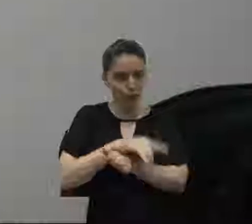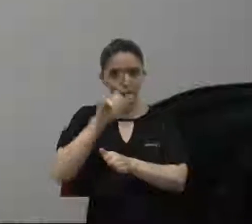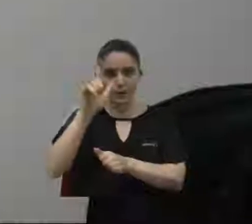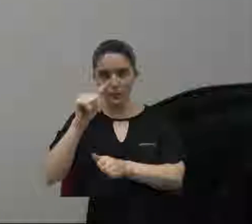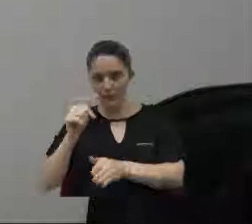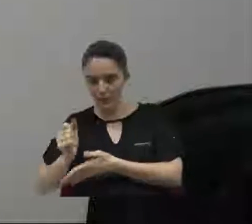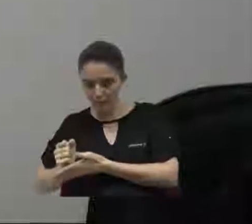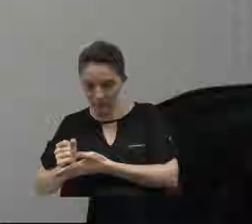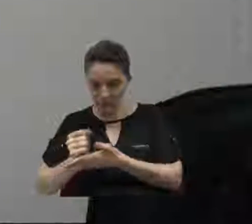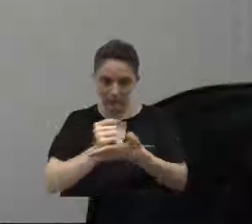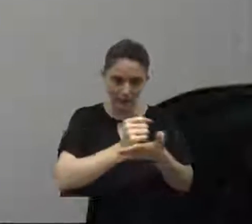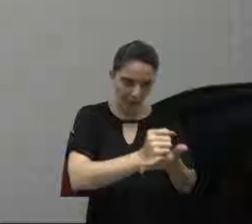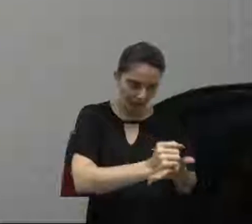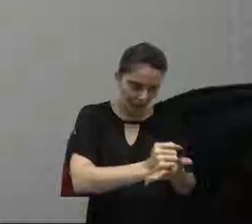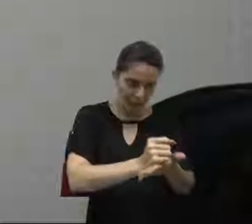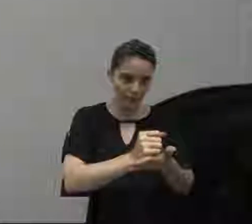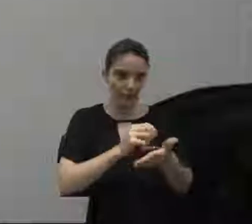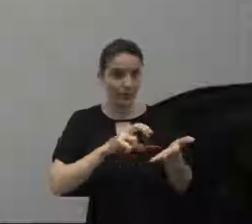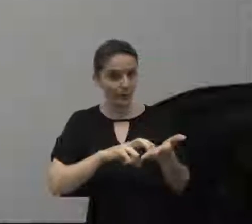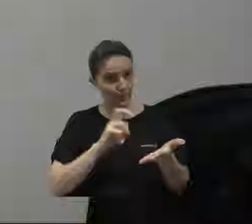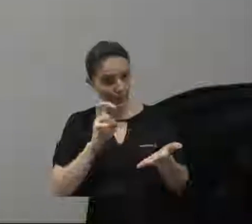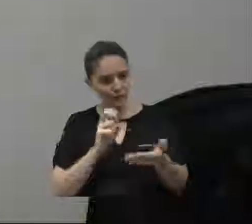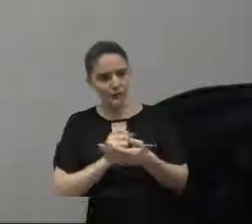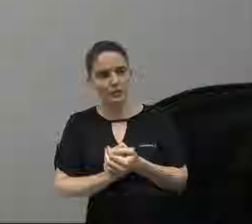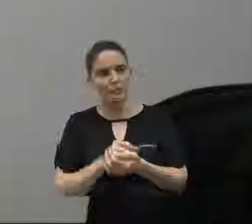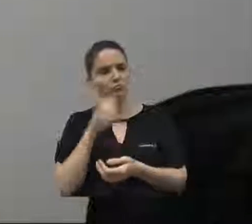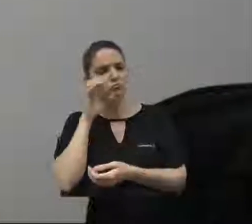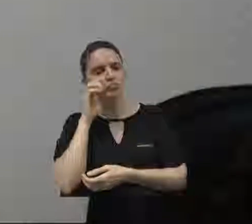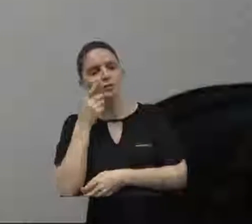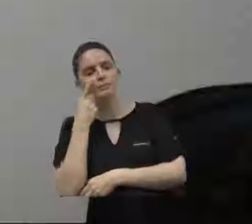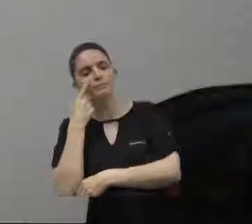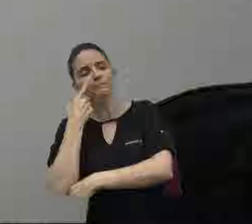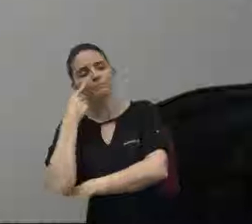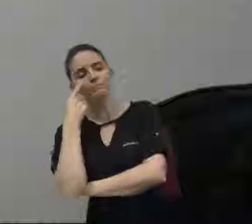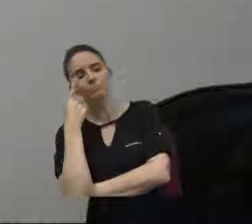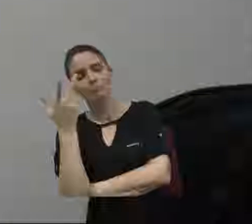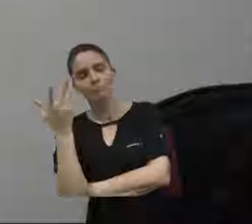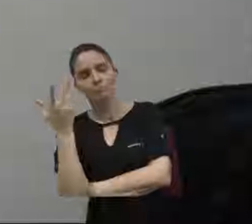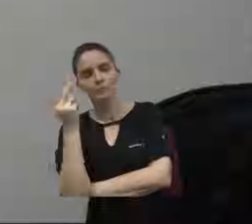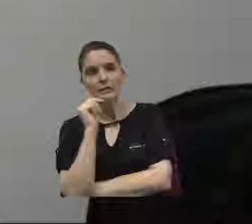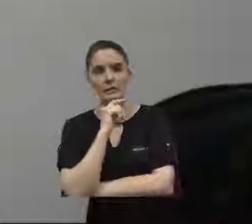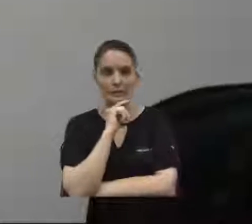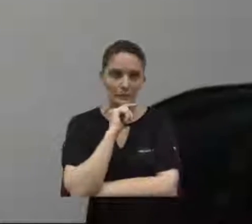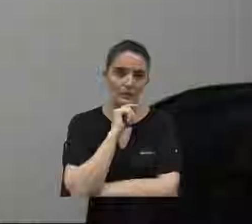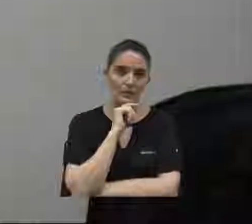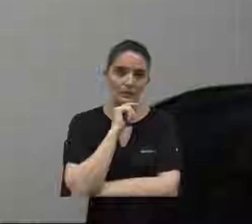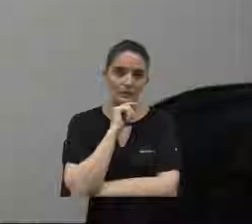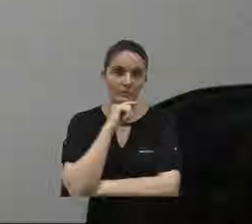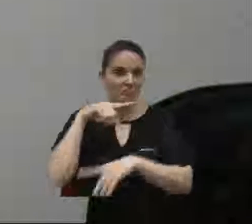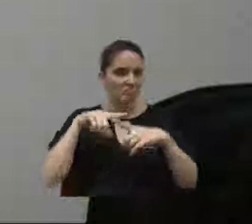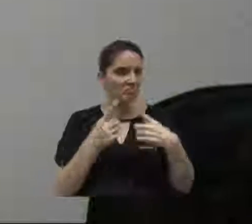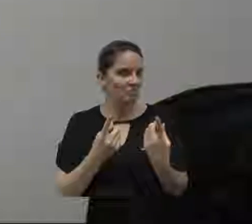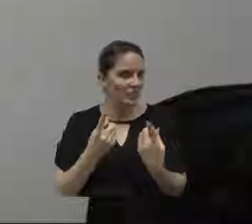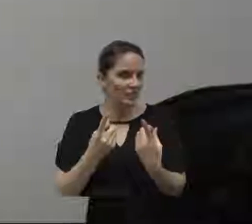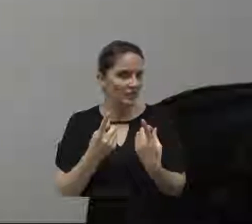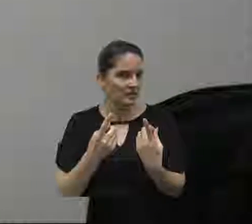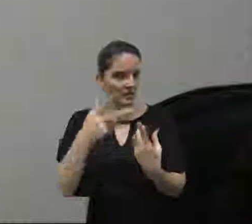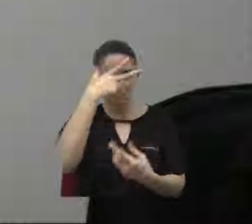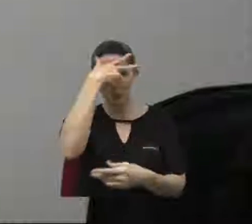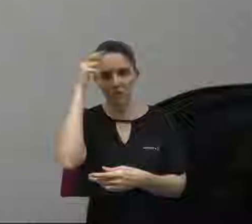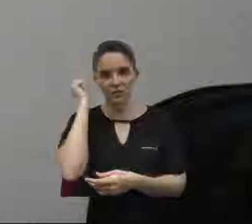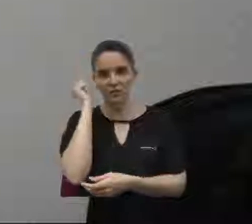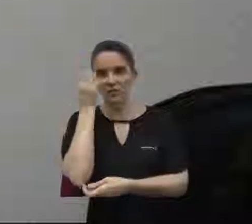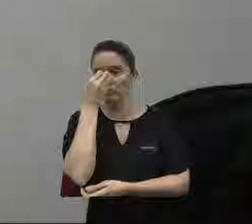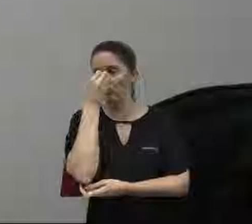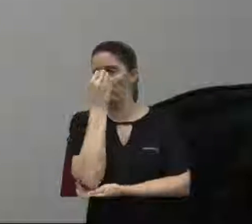2, 3 dias buscar. E eu fico só observando, né? Mas aquilo ali para a prefeitura acho que não existe, não. Eu não estou vendo